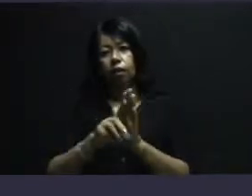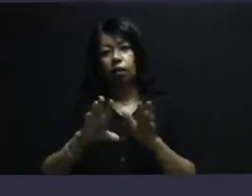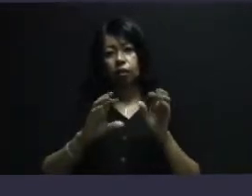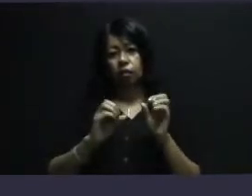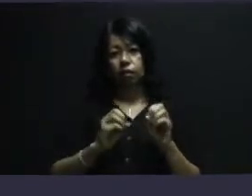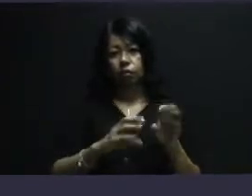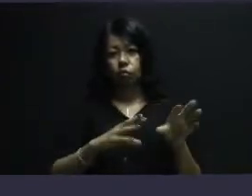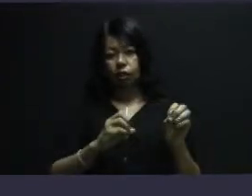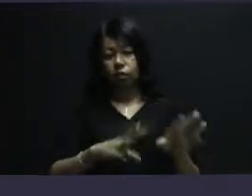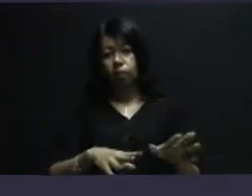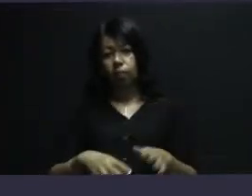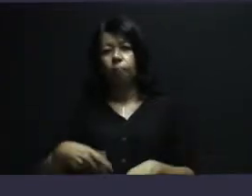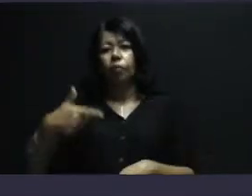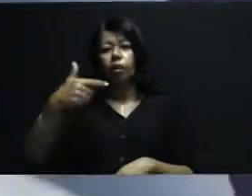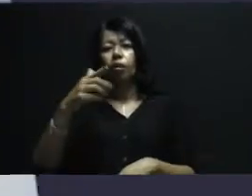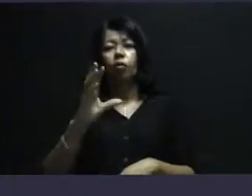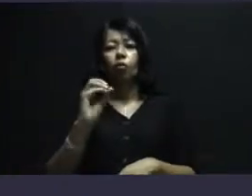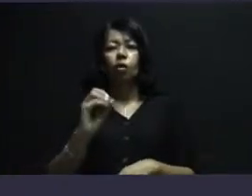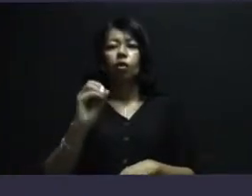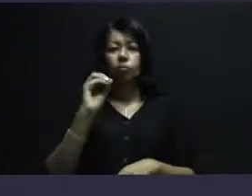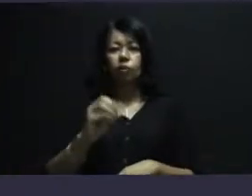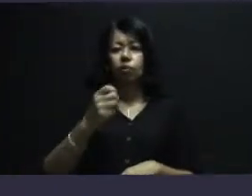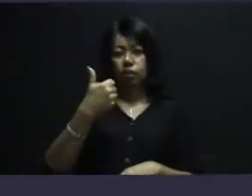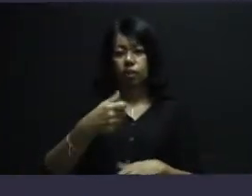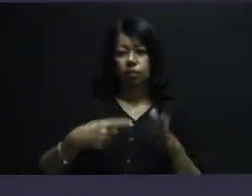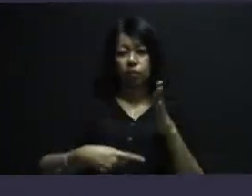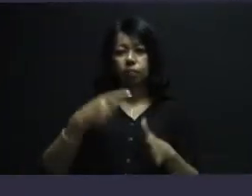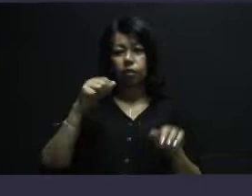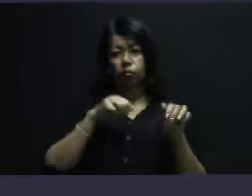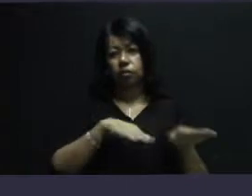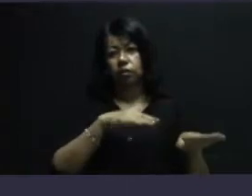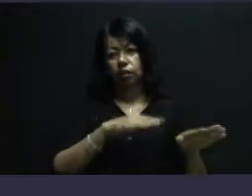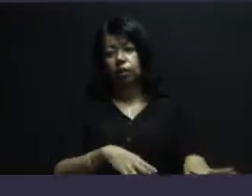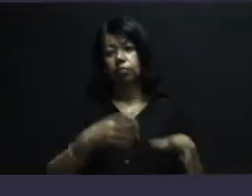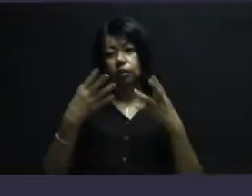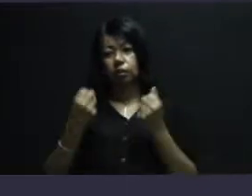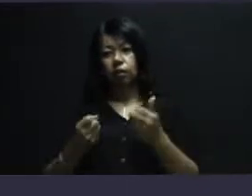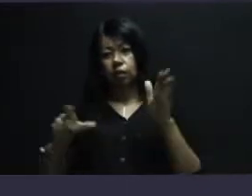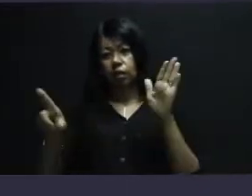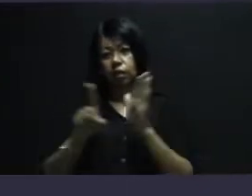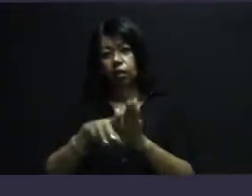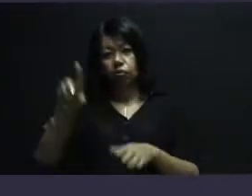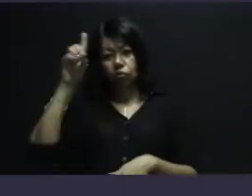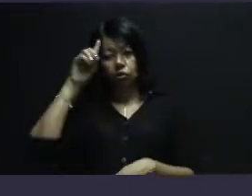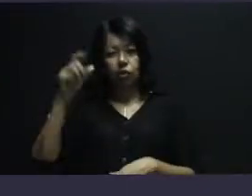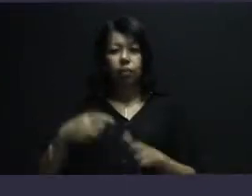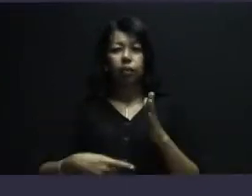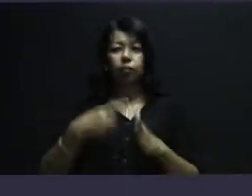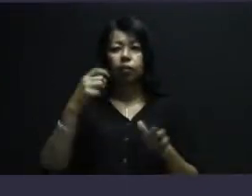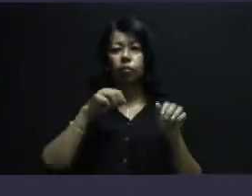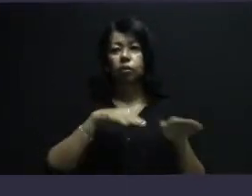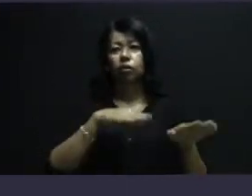Educação. 2006, 1º de setembro. Sancionada a lei que institui o dia 1º de setembro como Dia Nacional